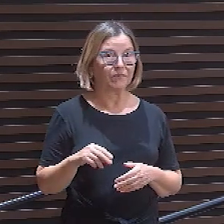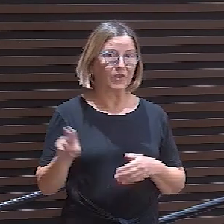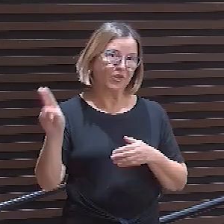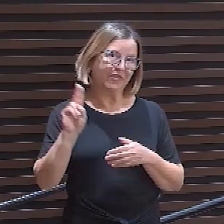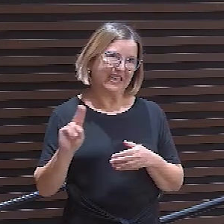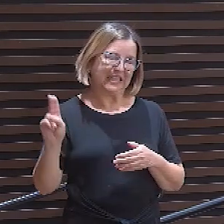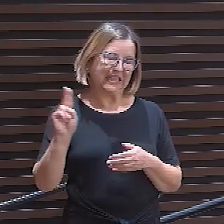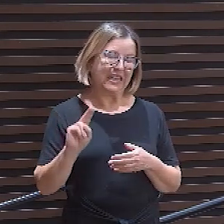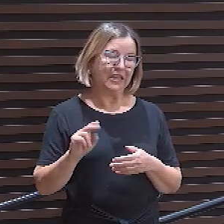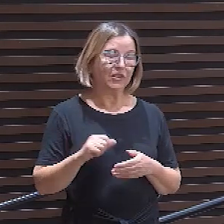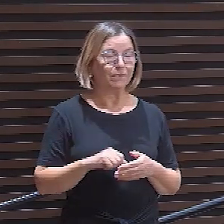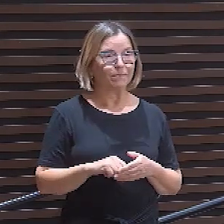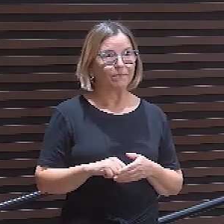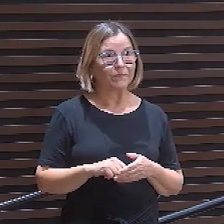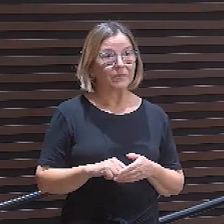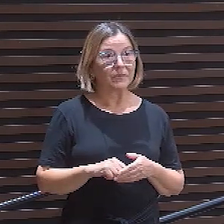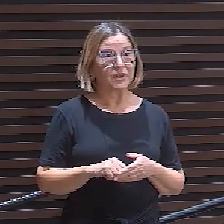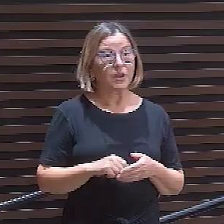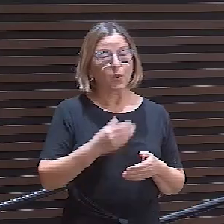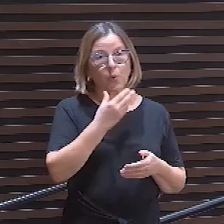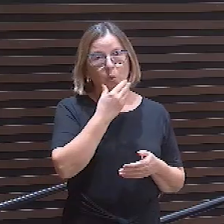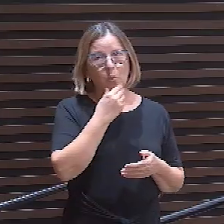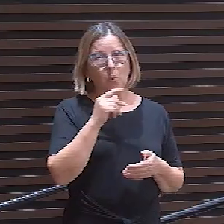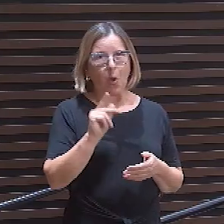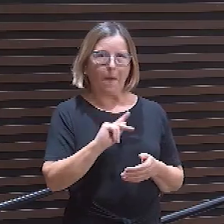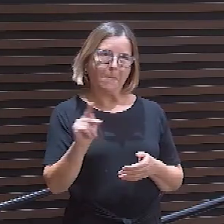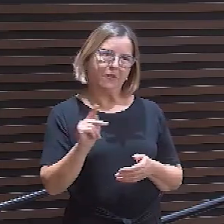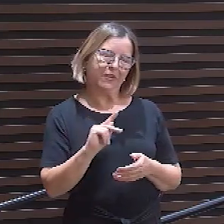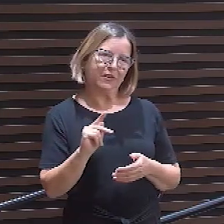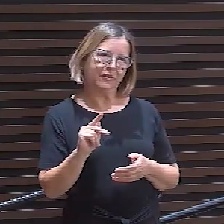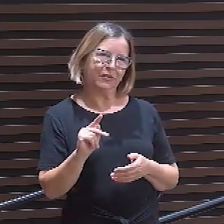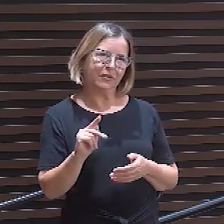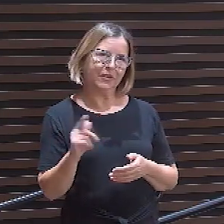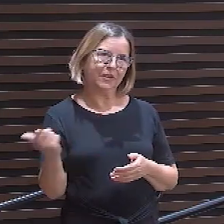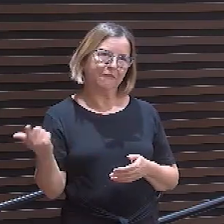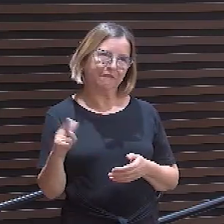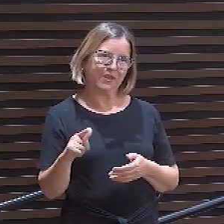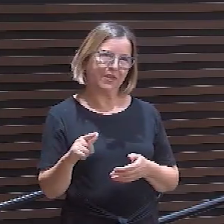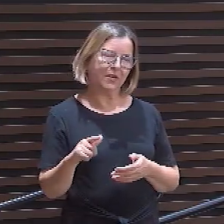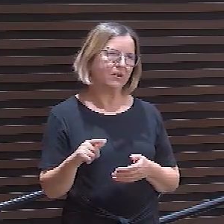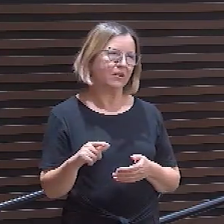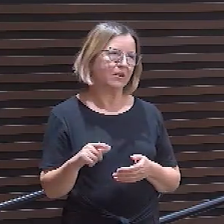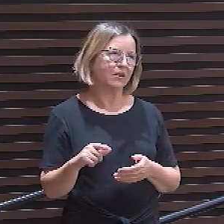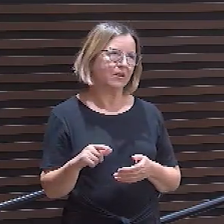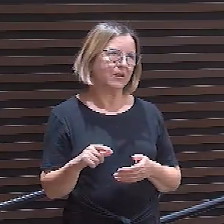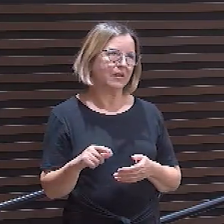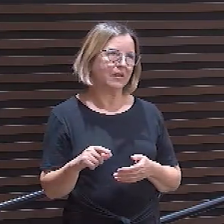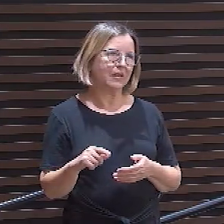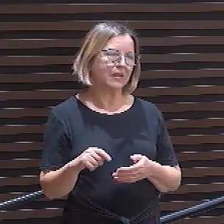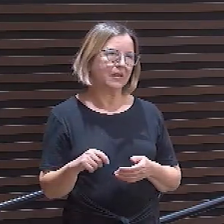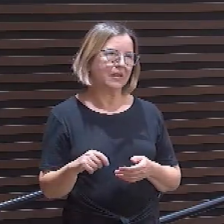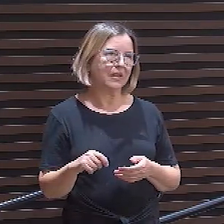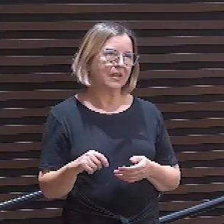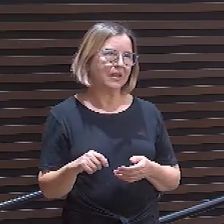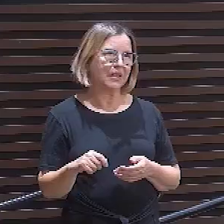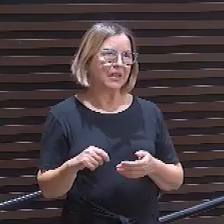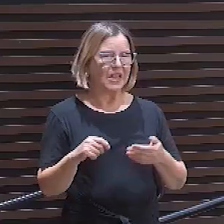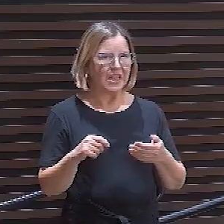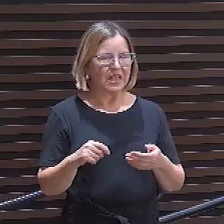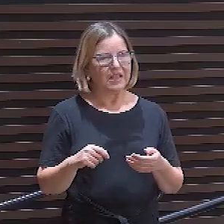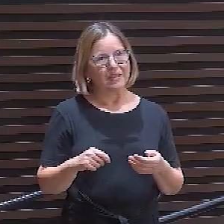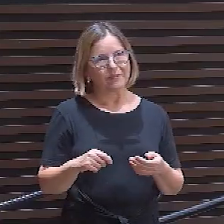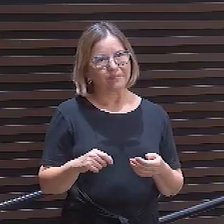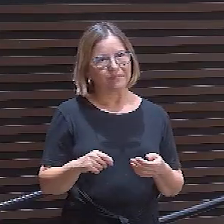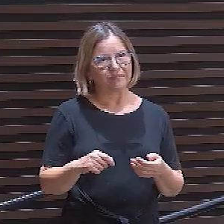um professor que veio dar uma aula para nós sobre finanças, ele